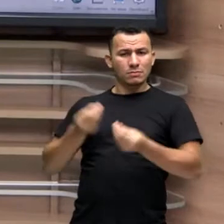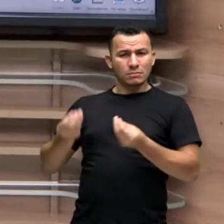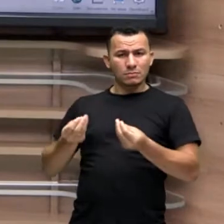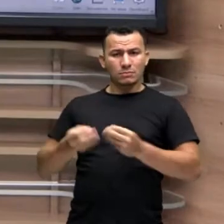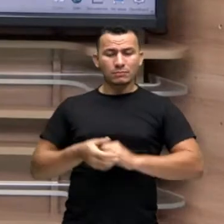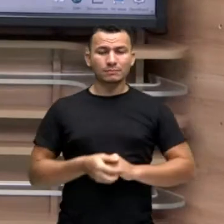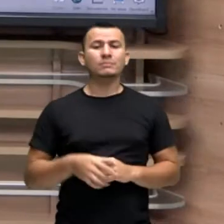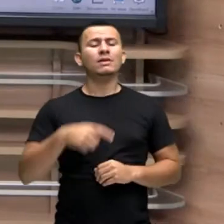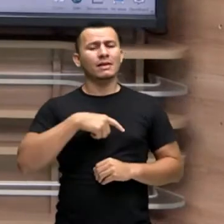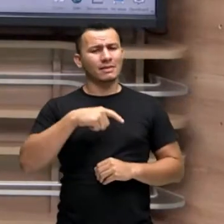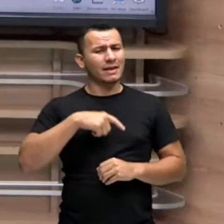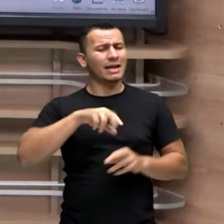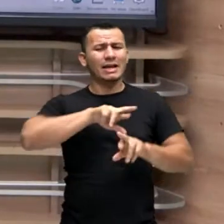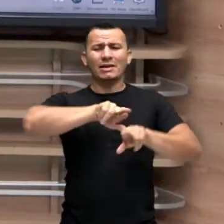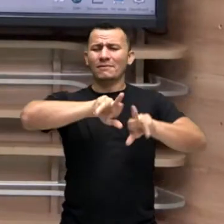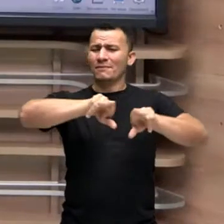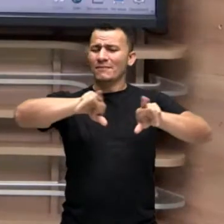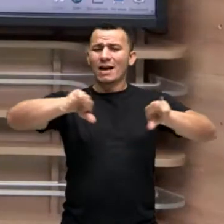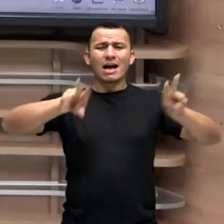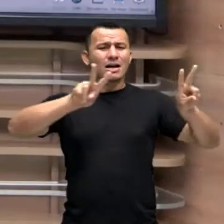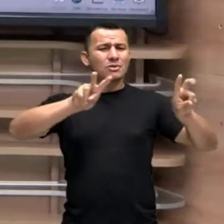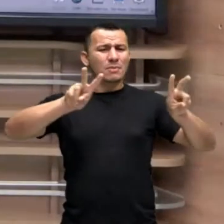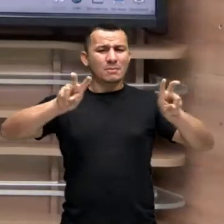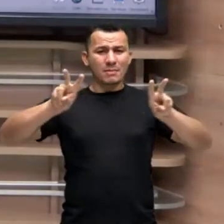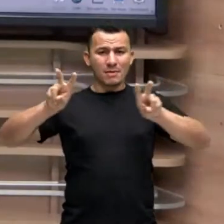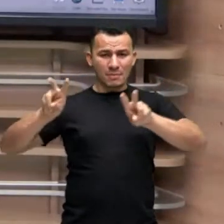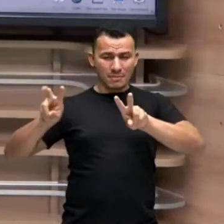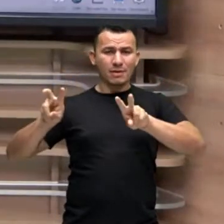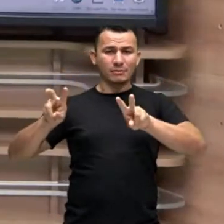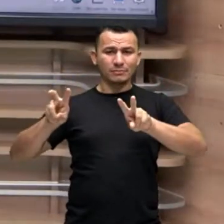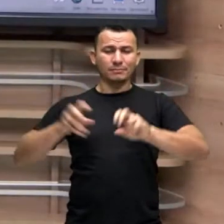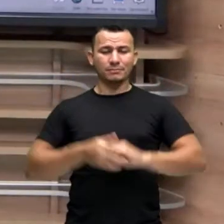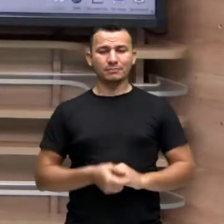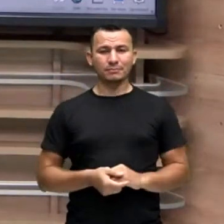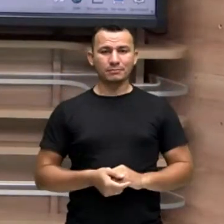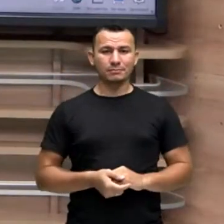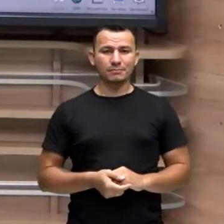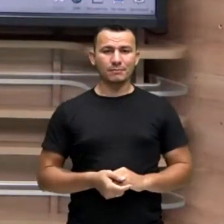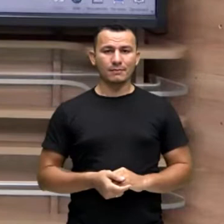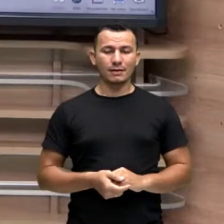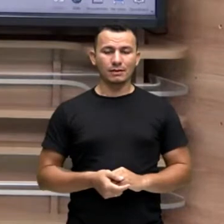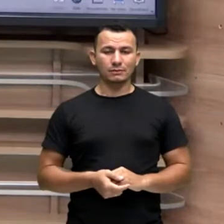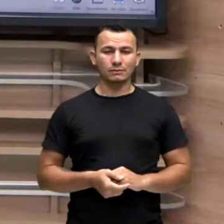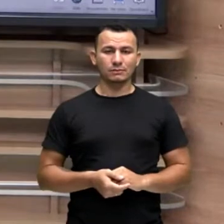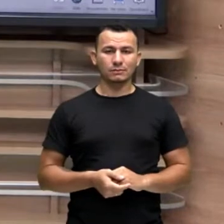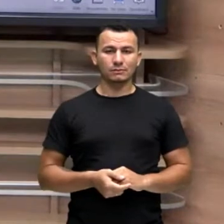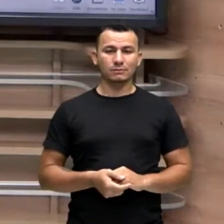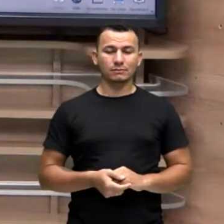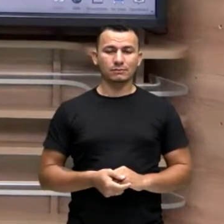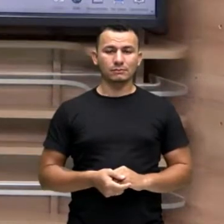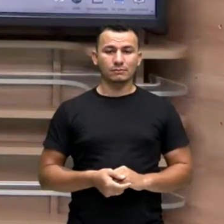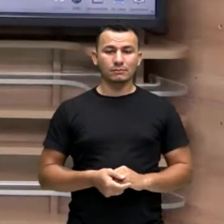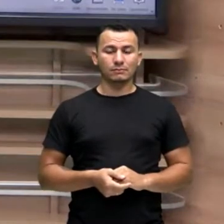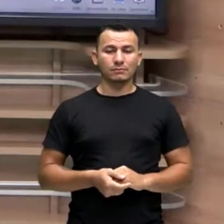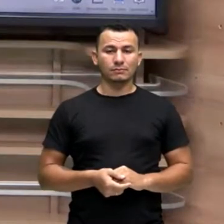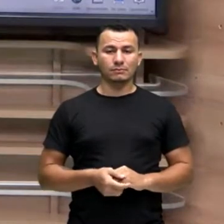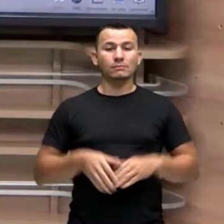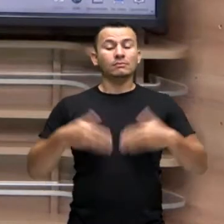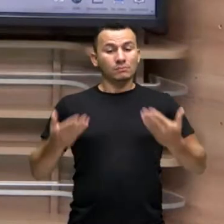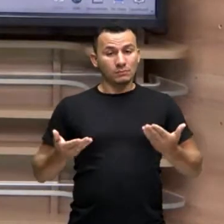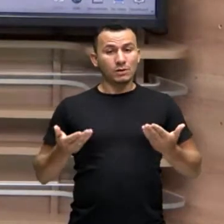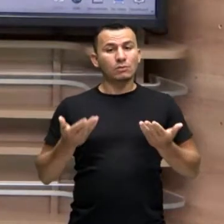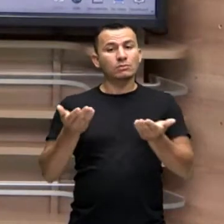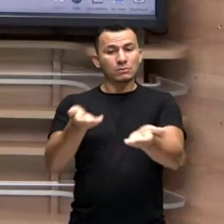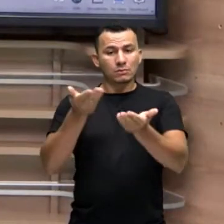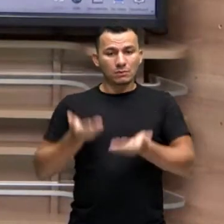nos variados contextos que nós tocamos no chão eu queria te